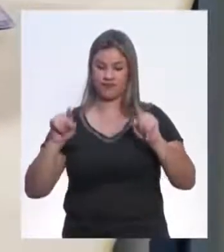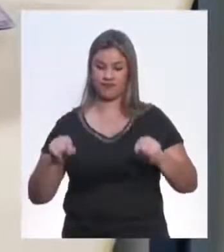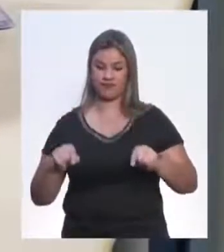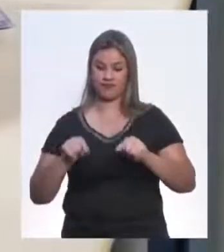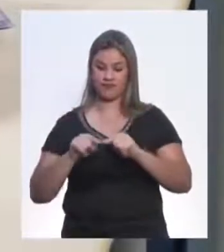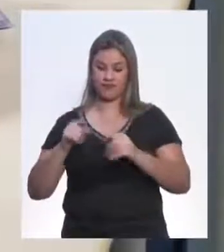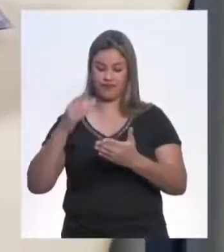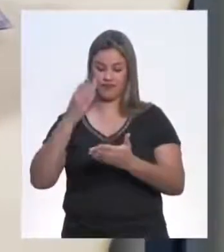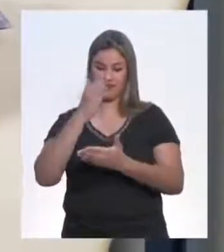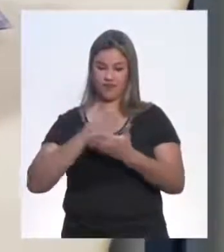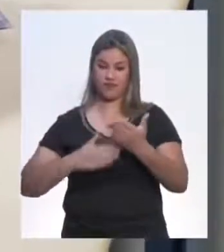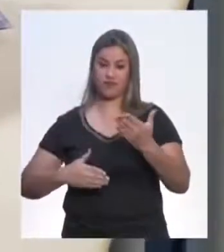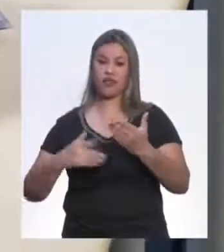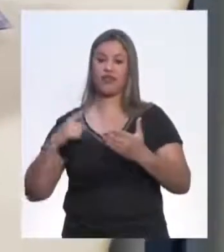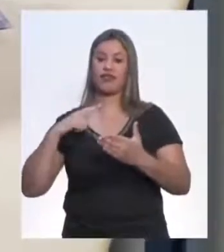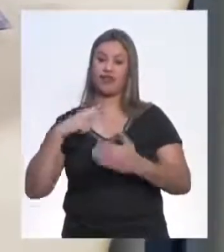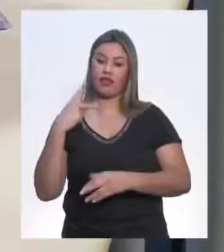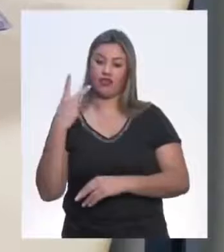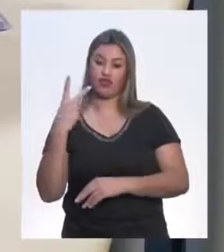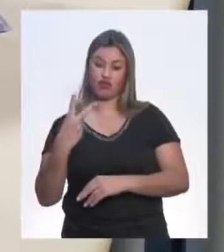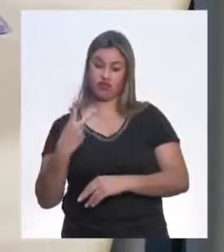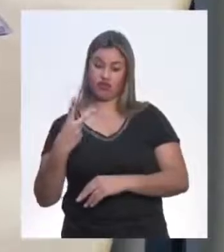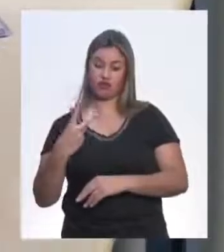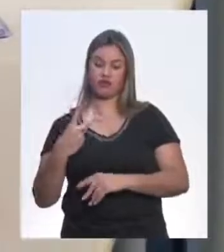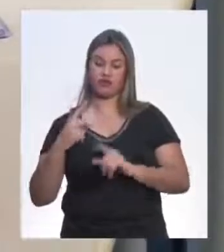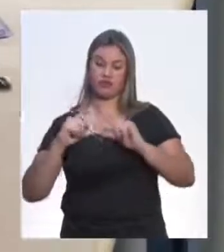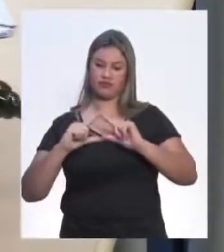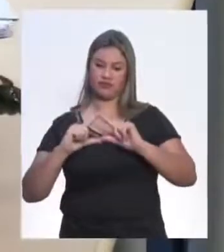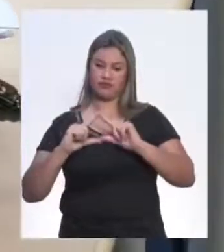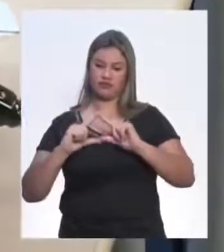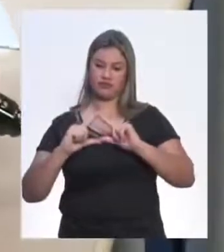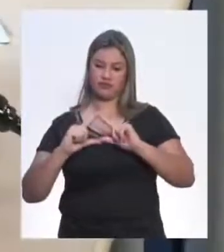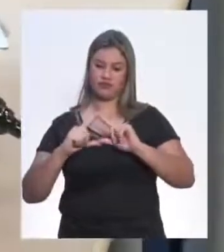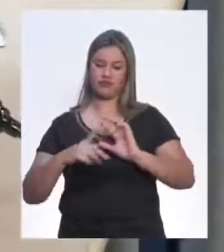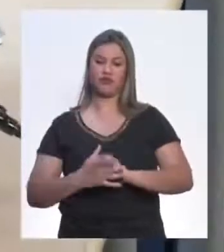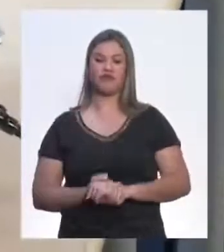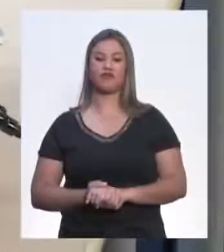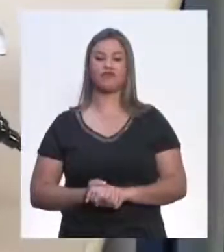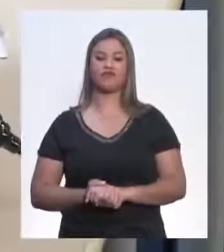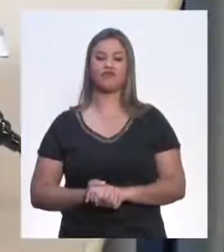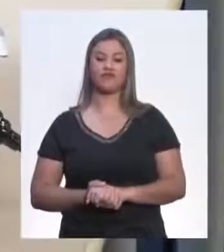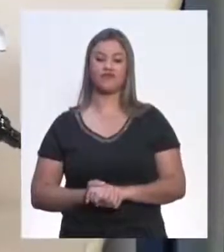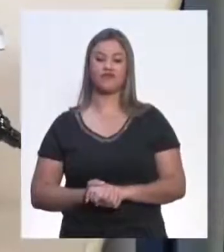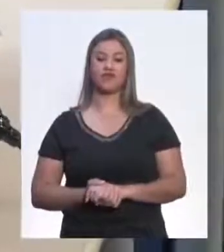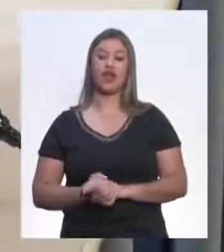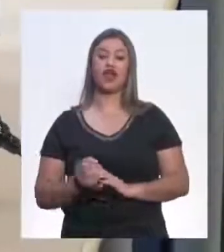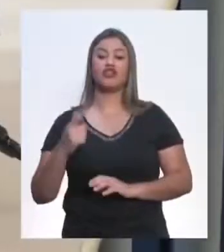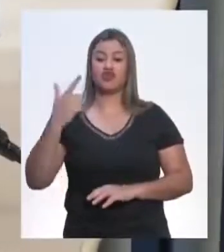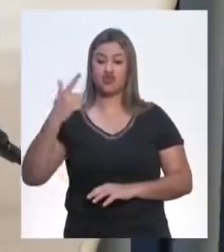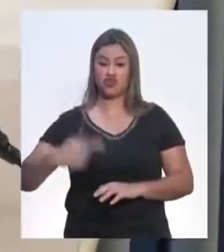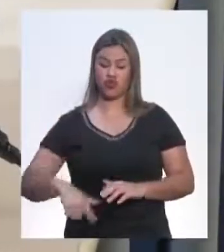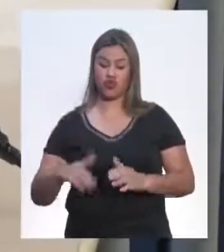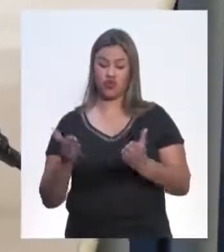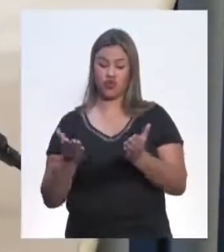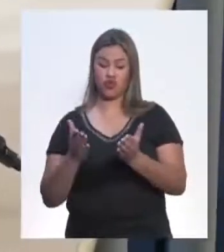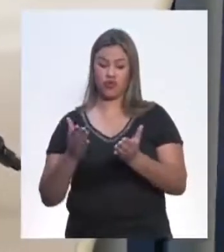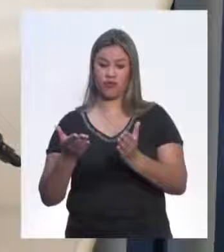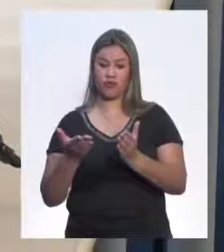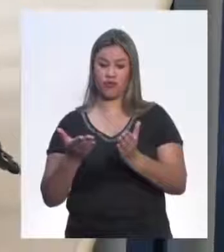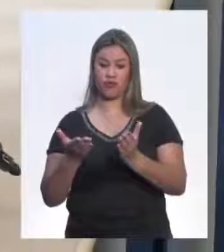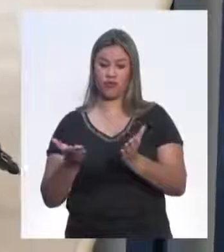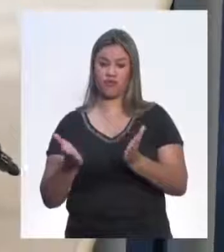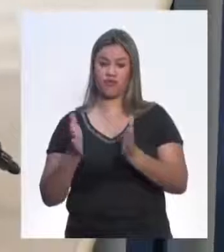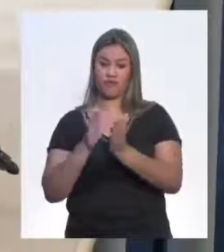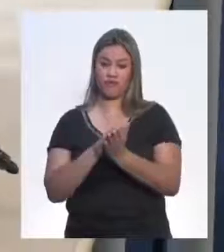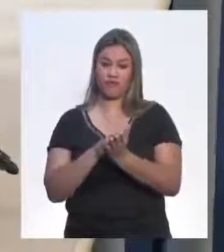diagonal 2 triângulos. Beleza? O que vocês vão fazer? Vocês vão dobrar de novo ao meio. Só que